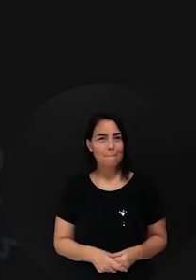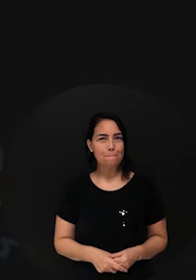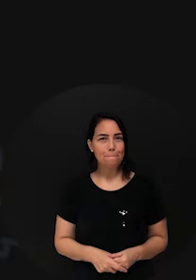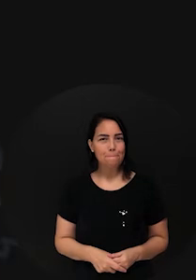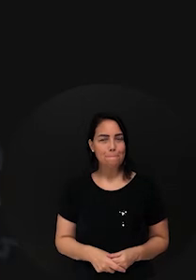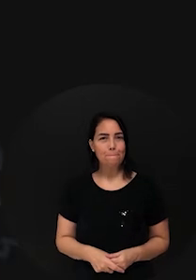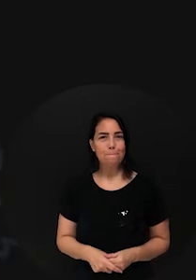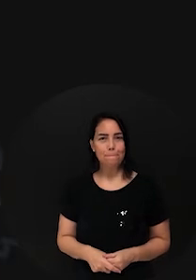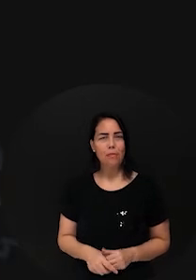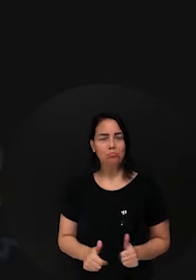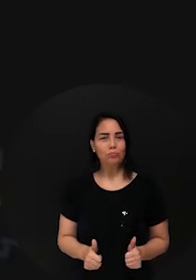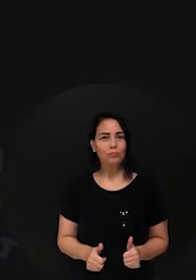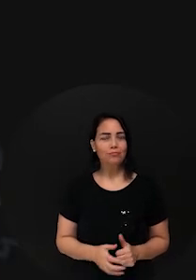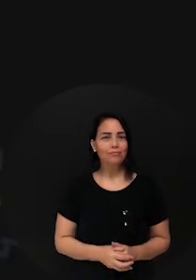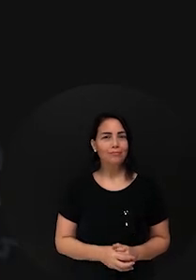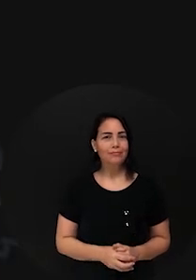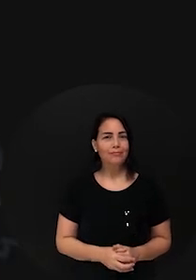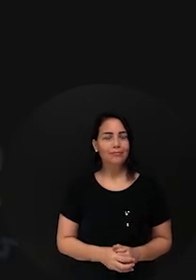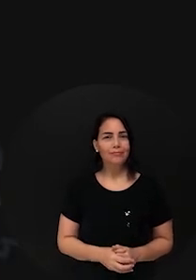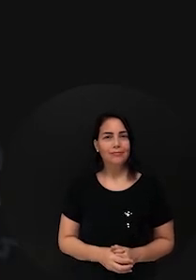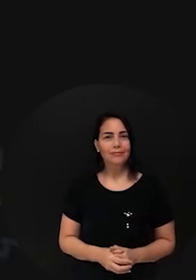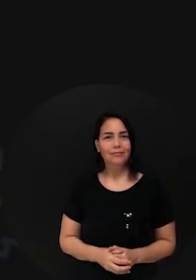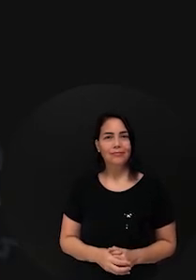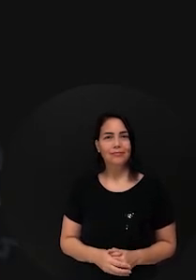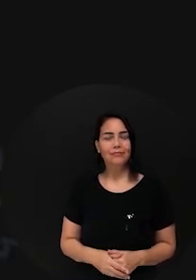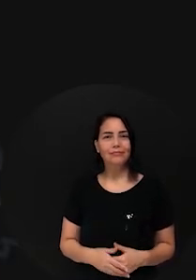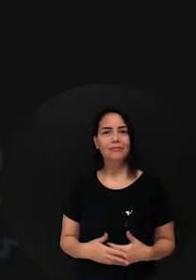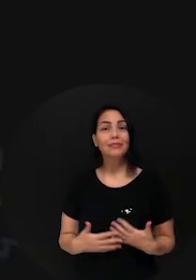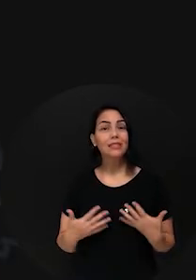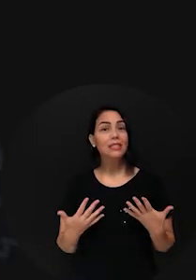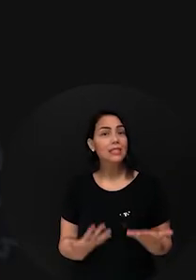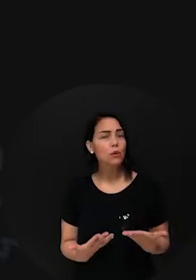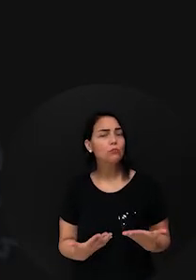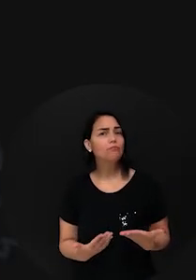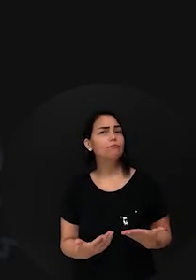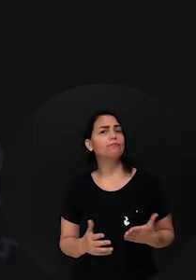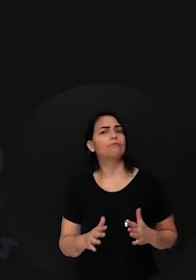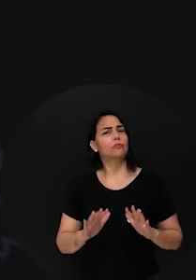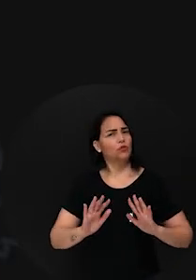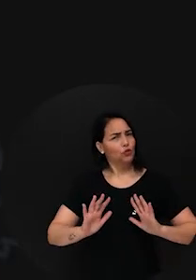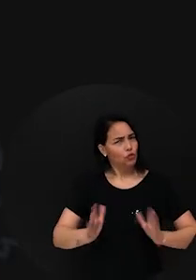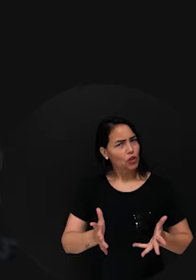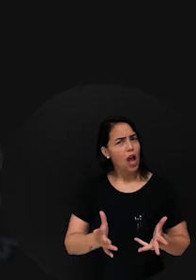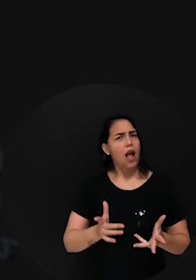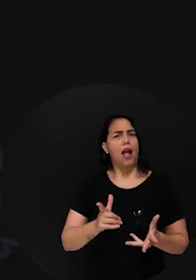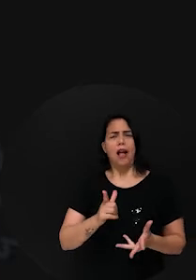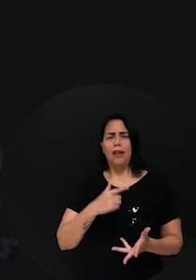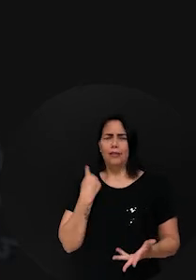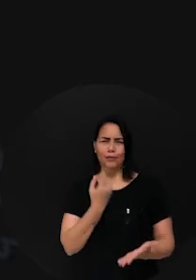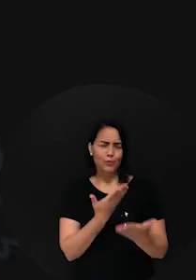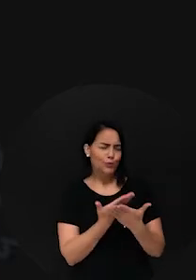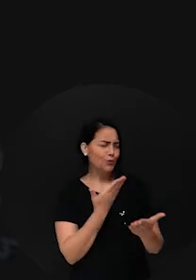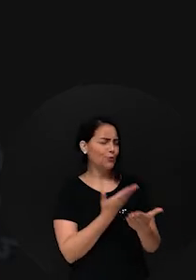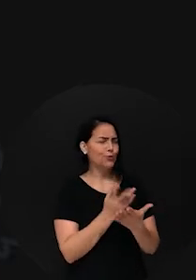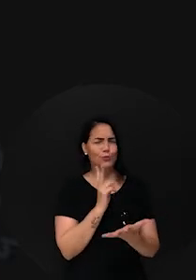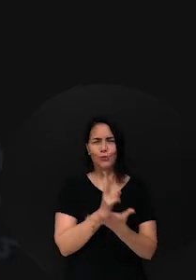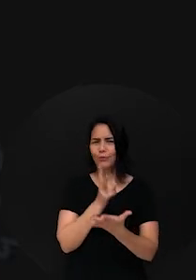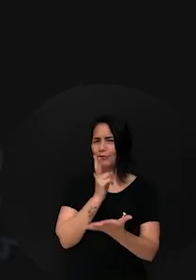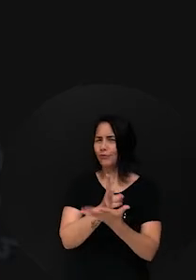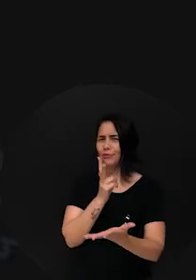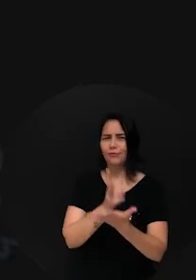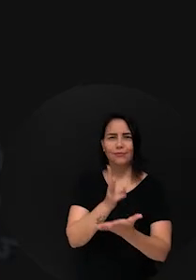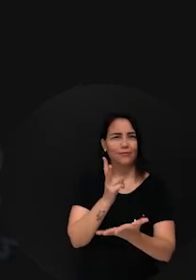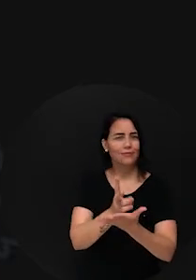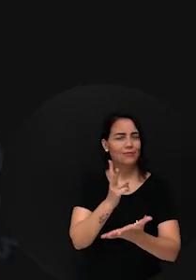Nós temos aqui a formação do curso do MPT. Não é, Samuca? Não é? Ângela, a gente não estuda a vida inteira? Eu